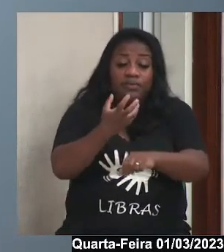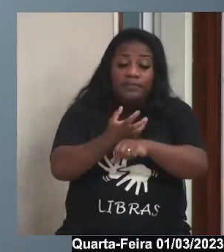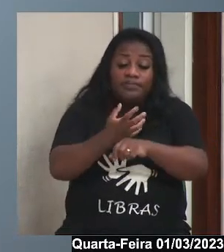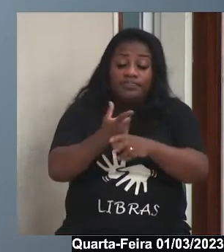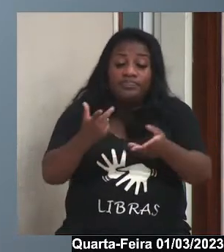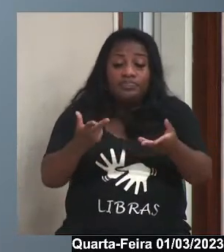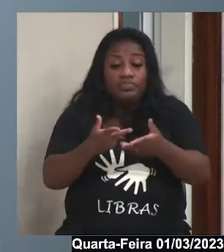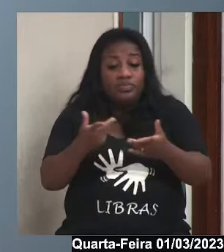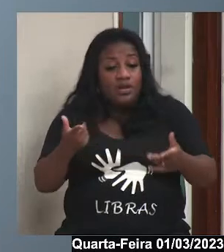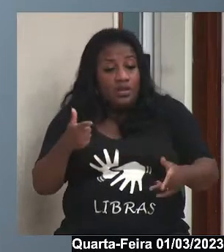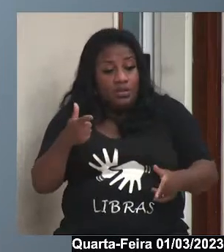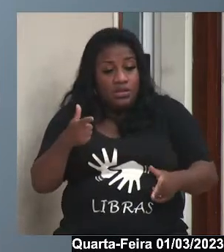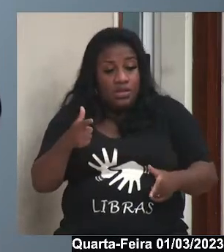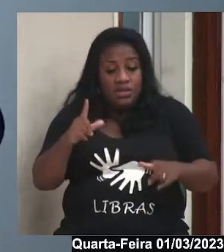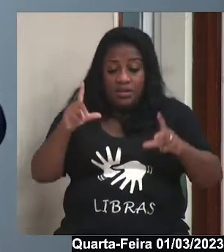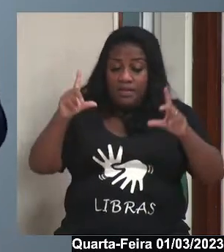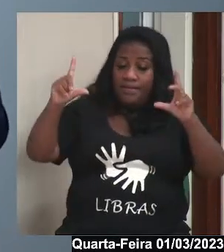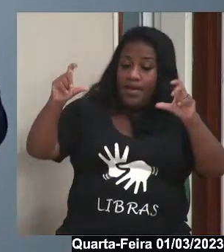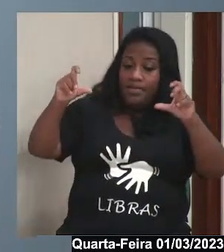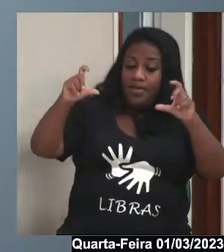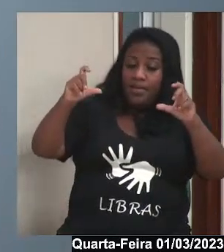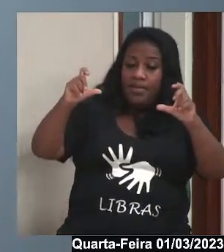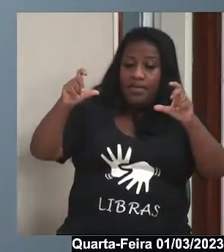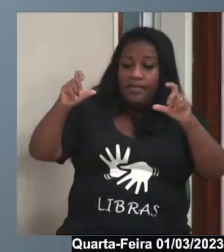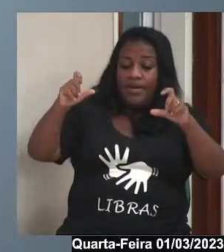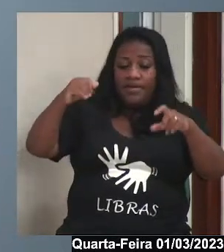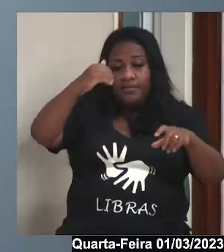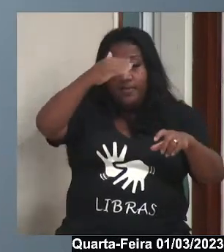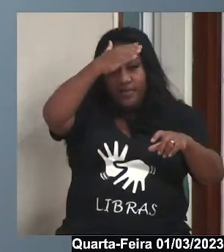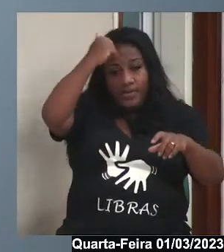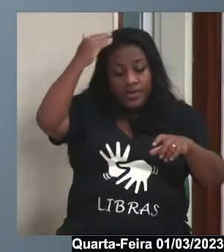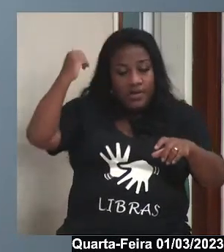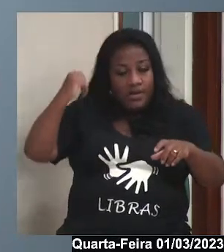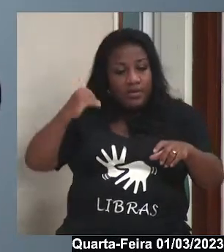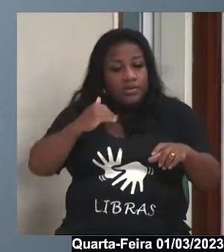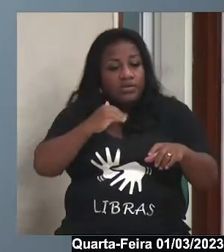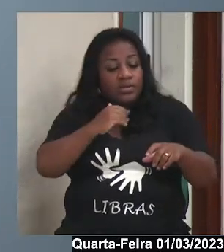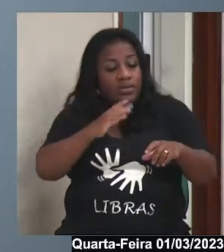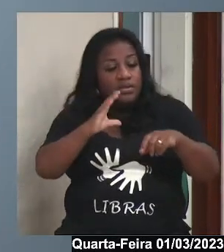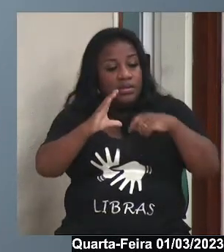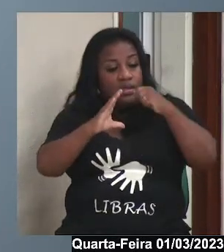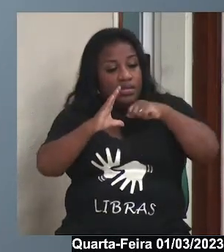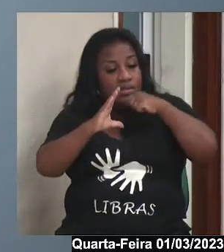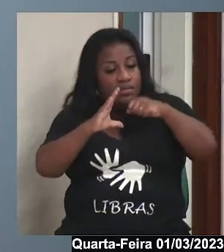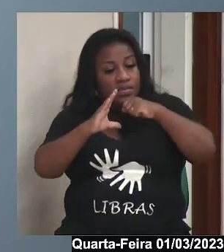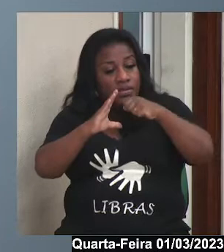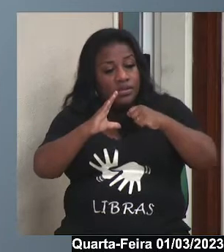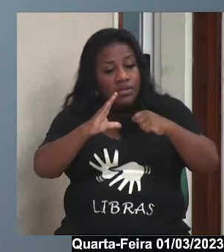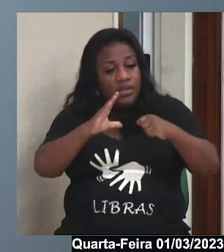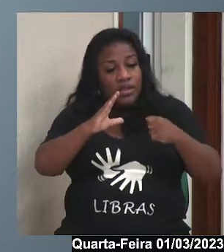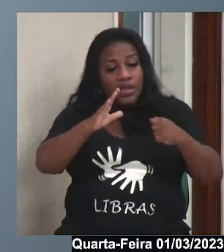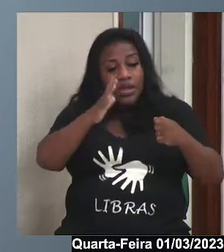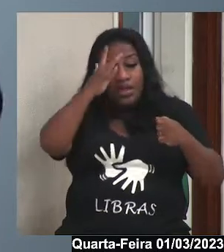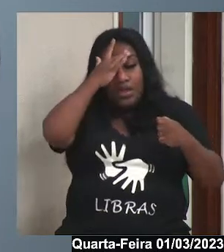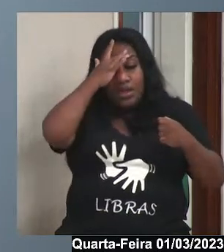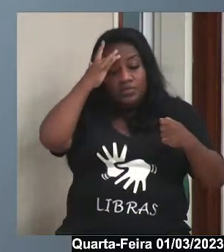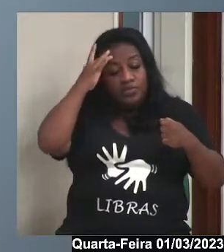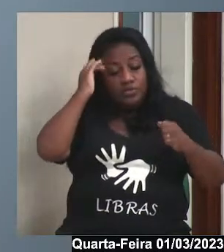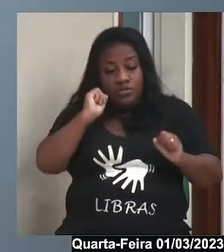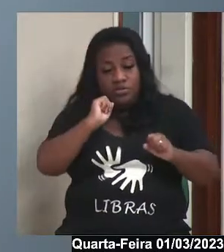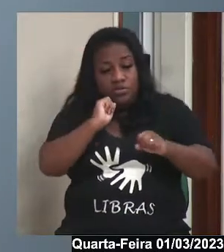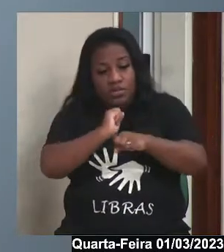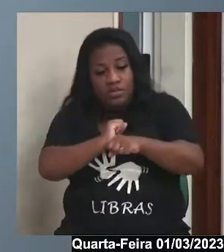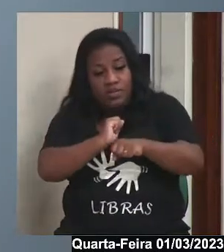prefeito. Porque não adianta posar em foto com um artista famoso, não adianta fazer vídeo, porque o senhor não está empossado